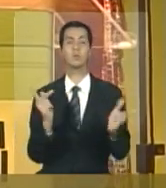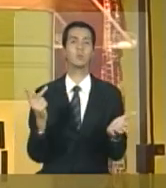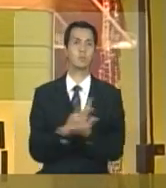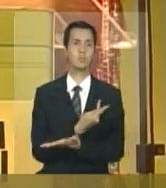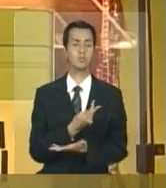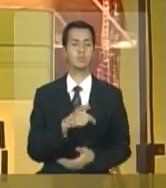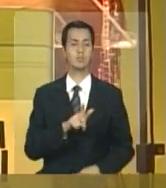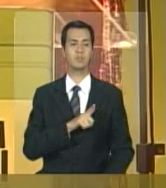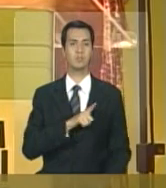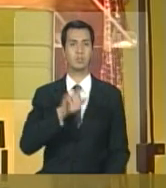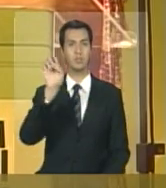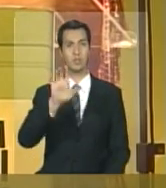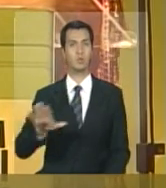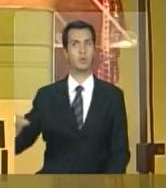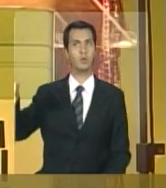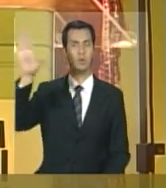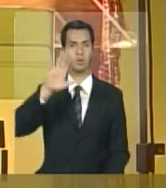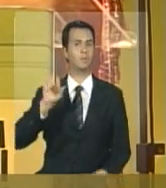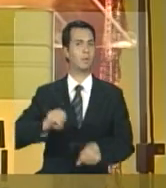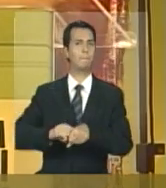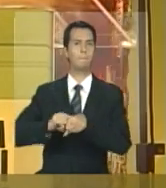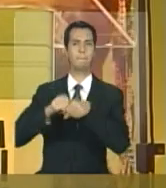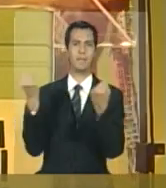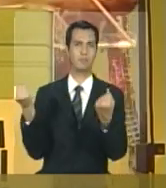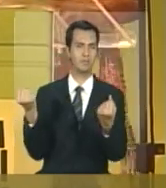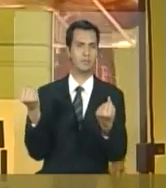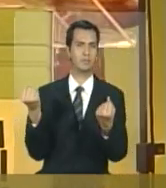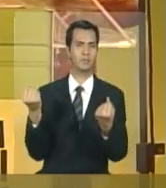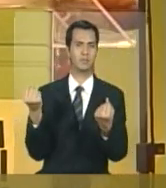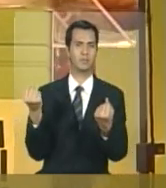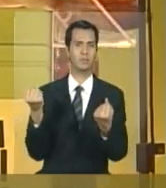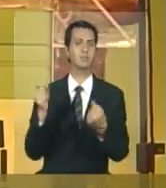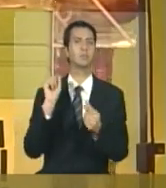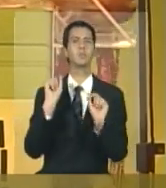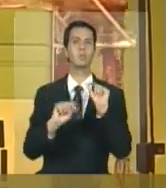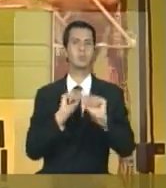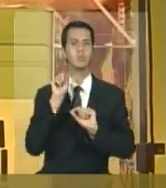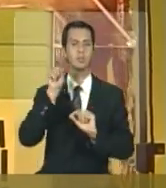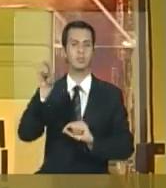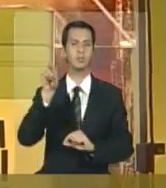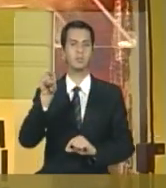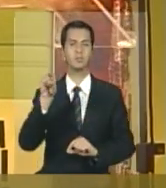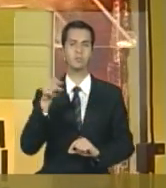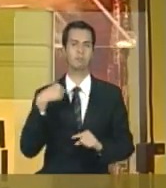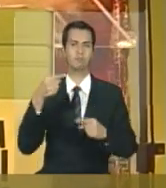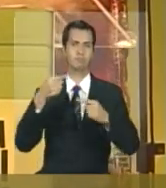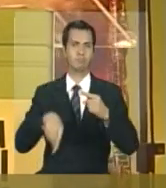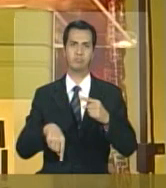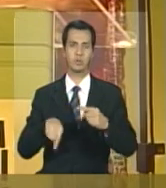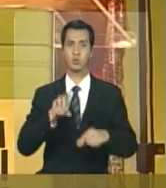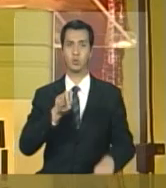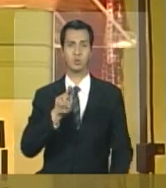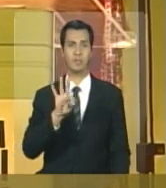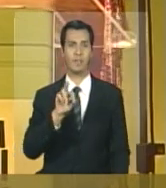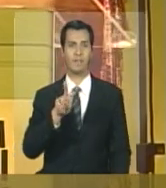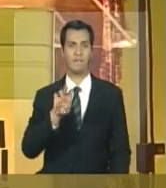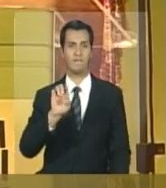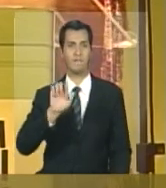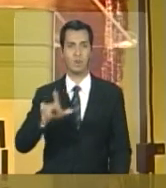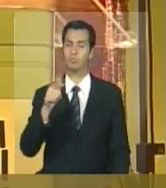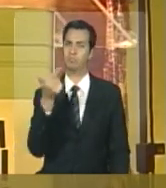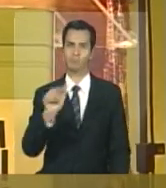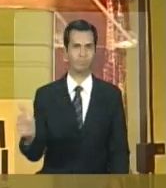Europa arrebentada de uma lógica, de um modelo que não é sustentável,